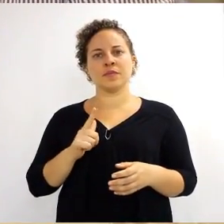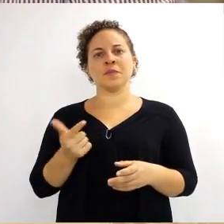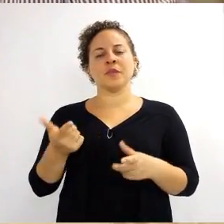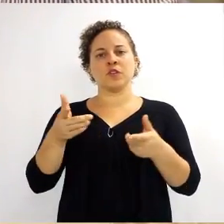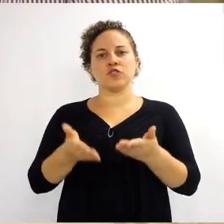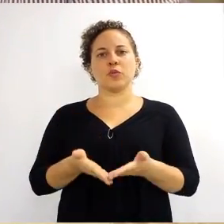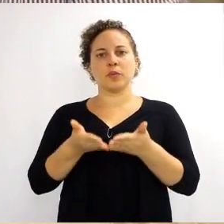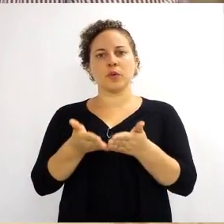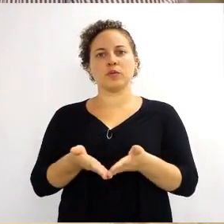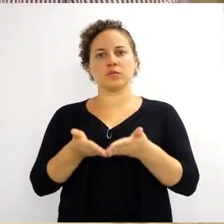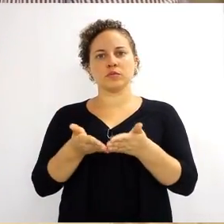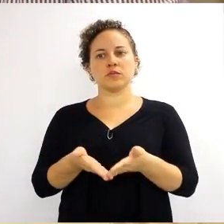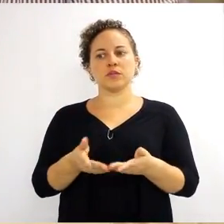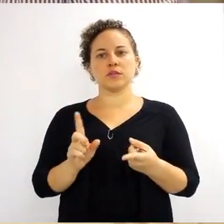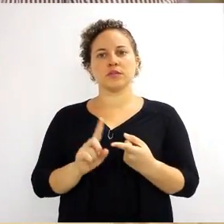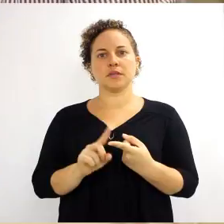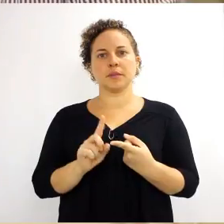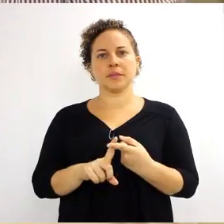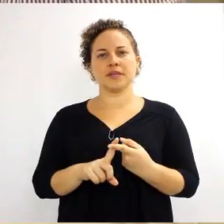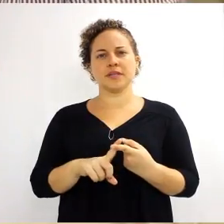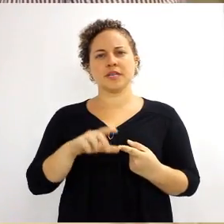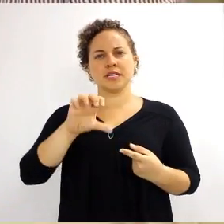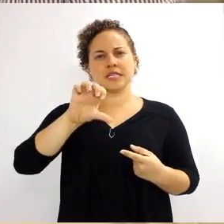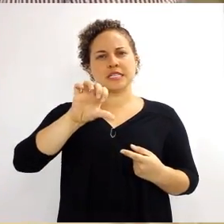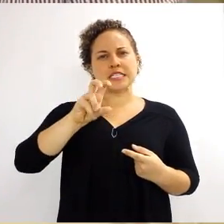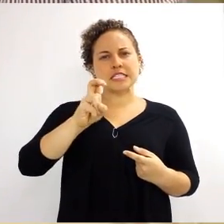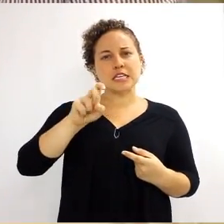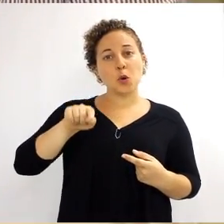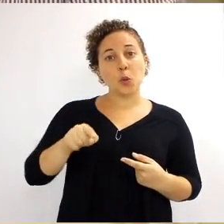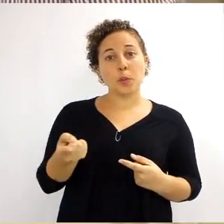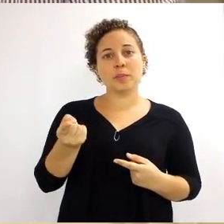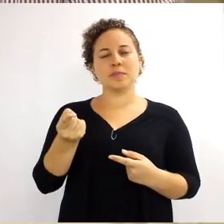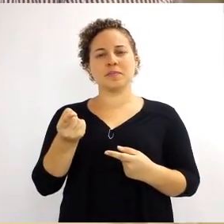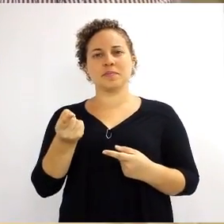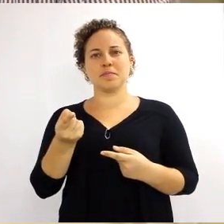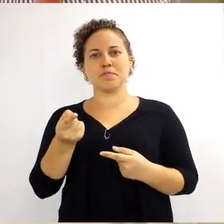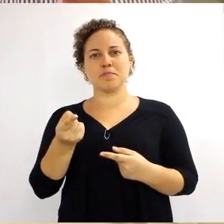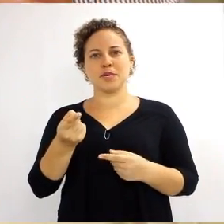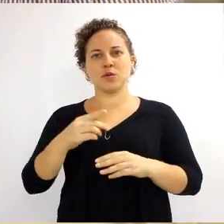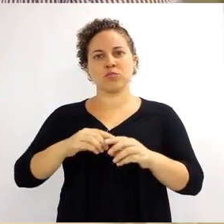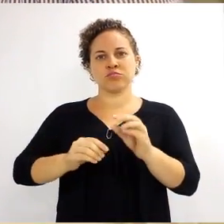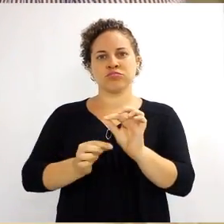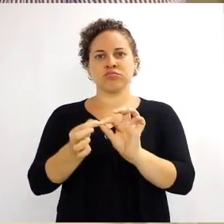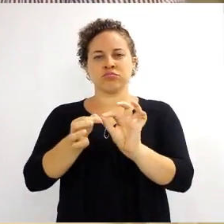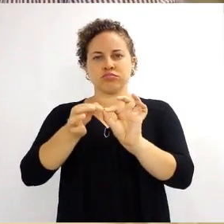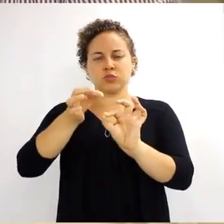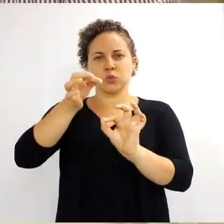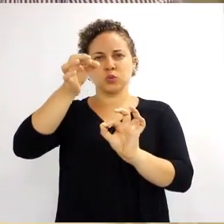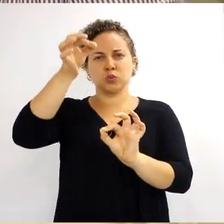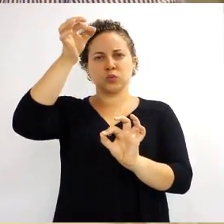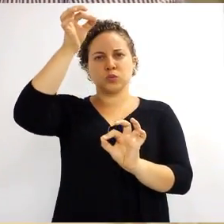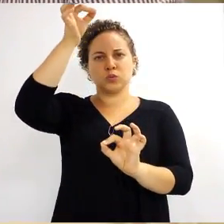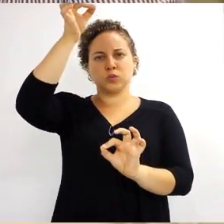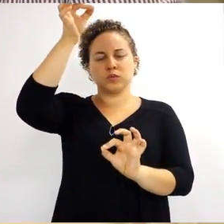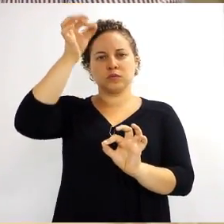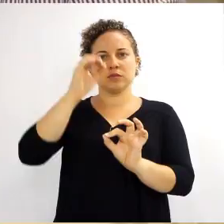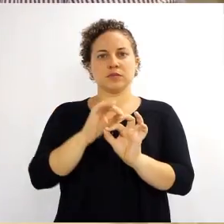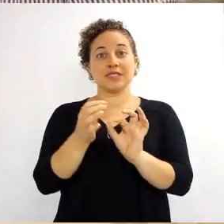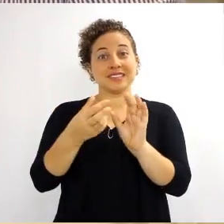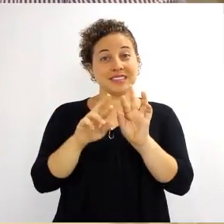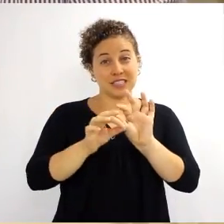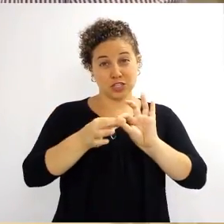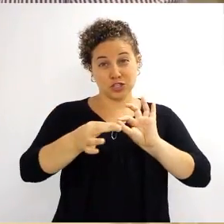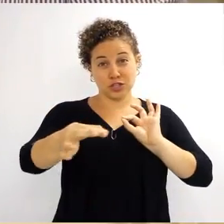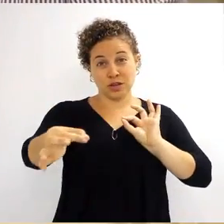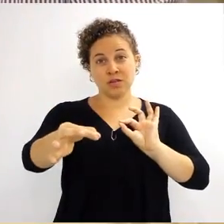retroportuária, que tem que ser até 5.000 metros de distância do porto, e se tornaria toda a ilha, essa parte todinha. Que é